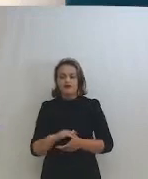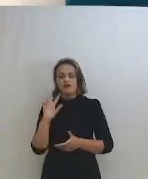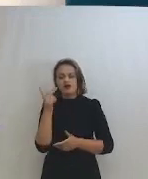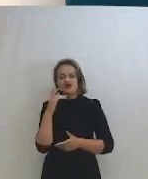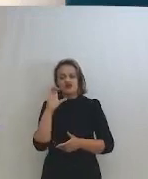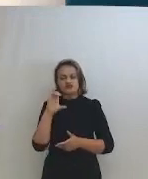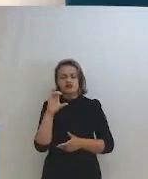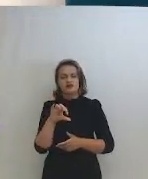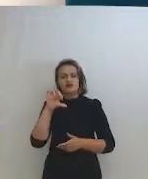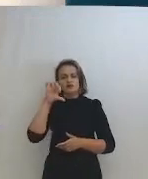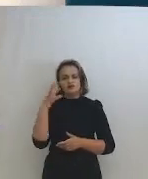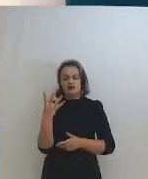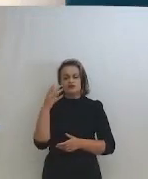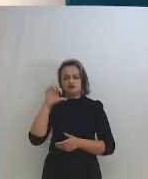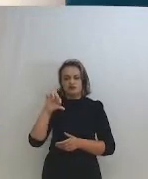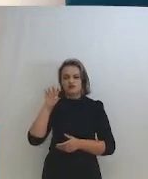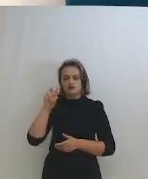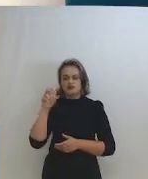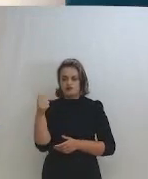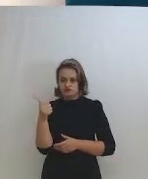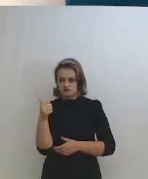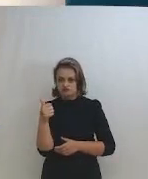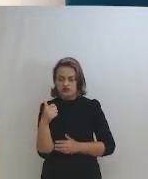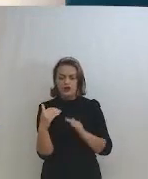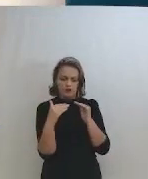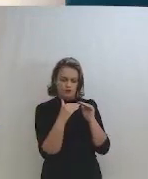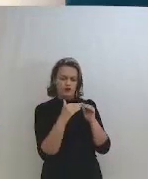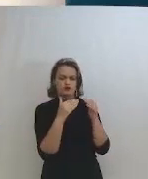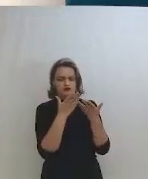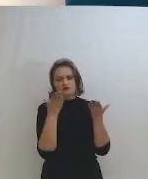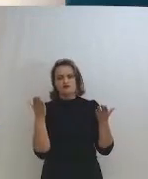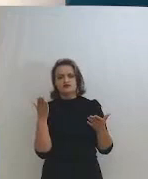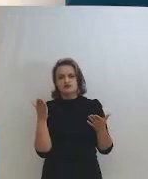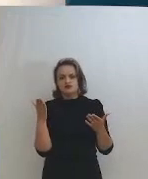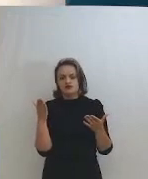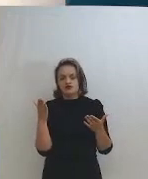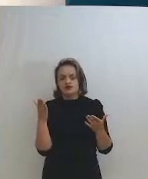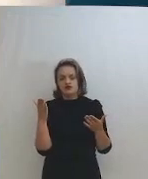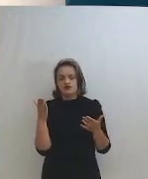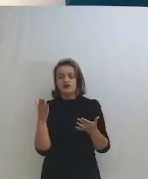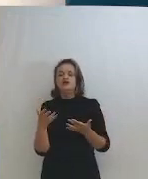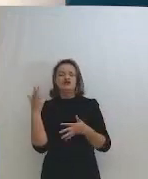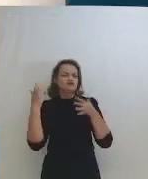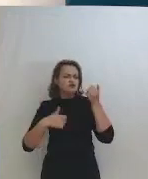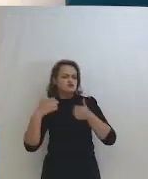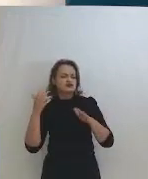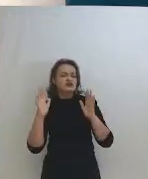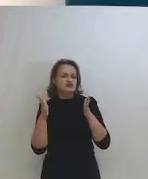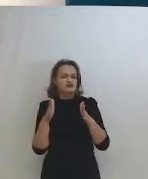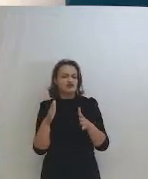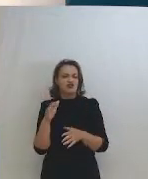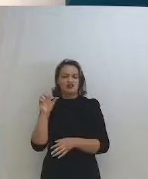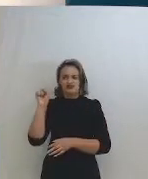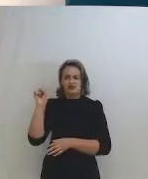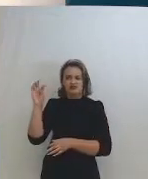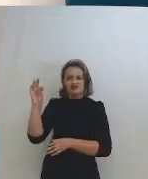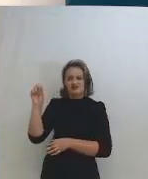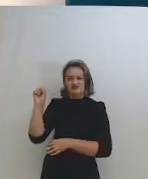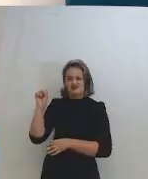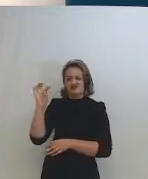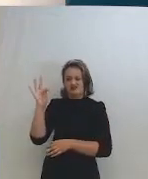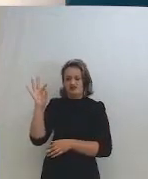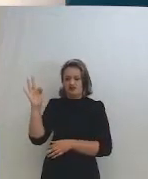estou acompanhando o posicionamento da turma, ou seja, é aquele caso já decidido pelo Supremo Tribunal Federal, então estou denegando a ordem, senhor